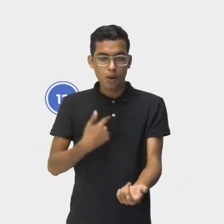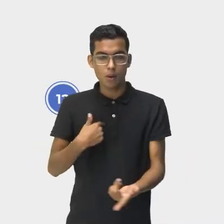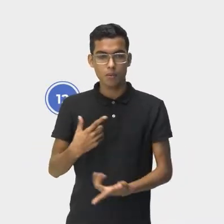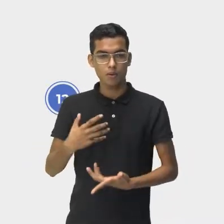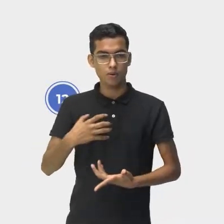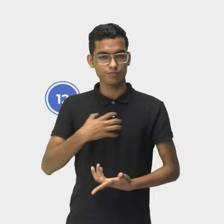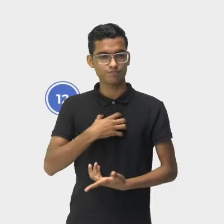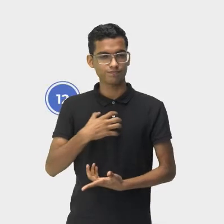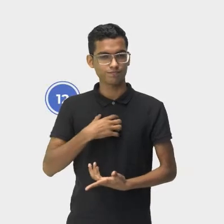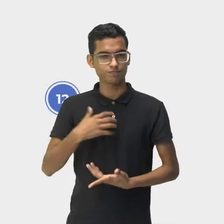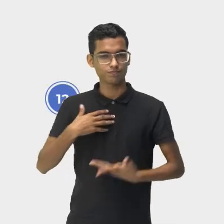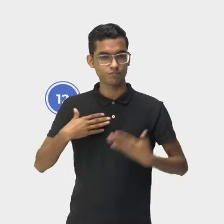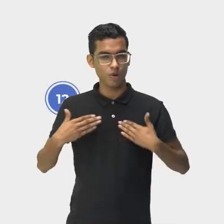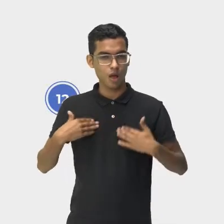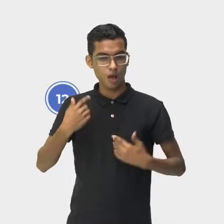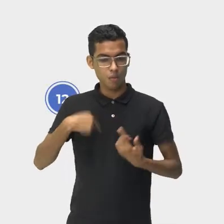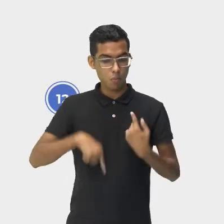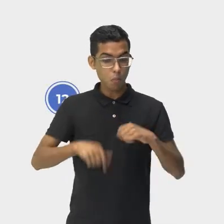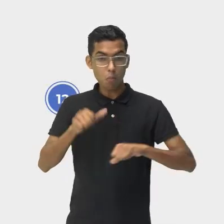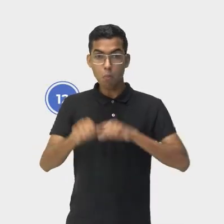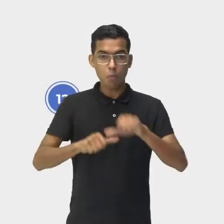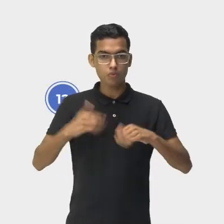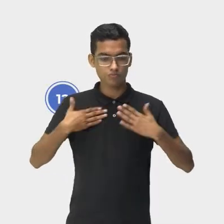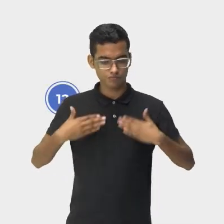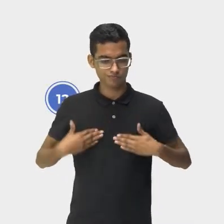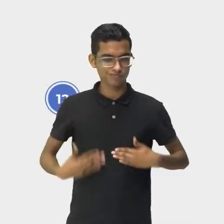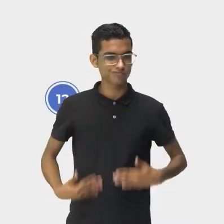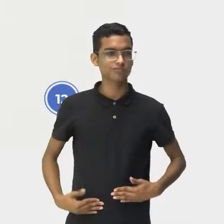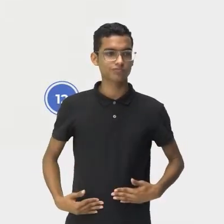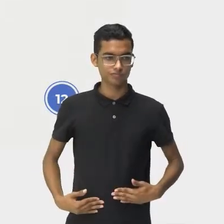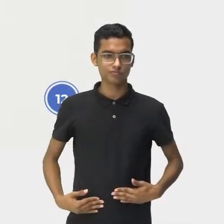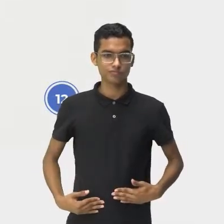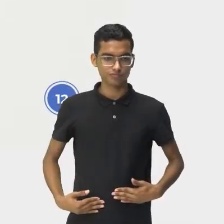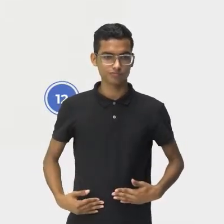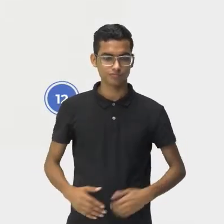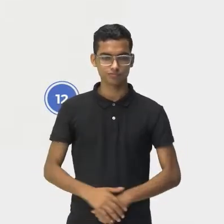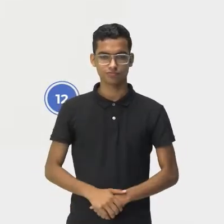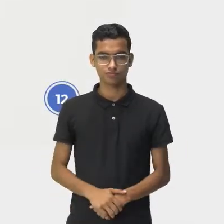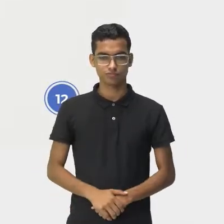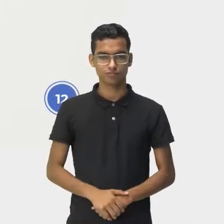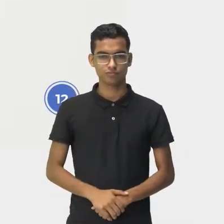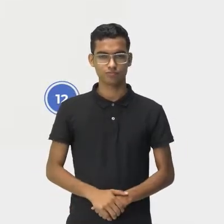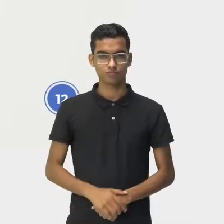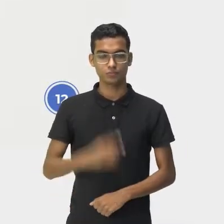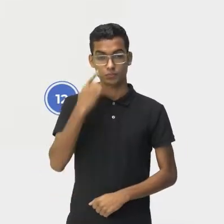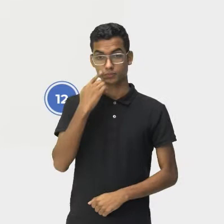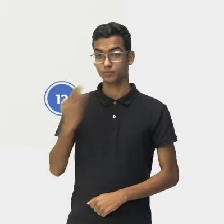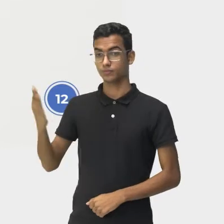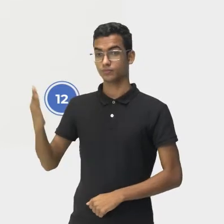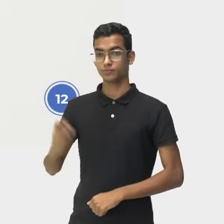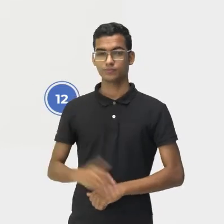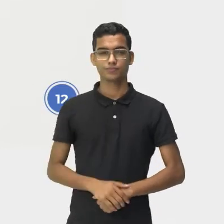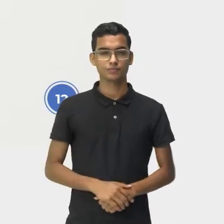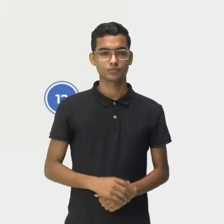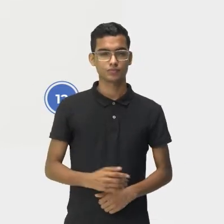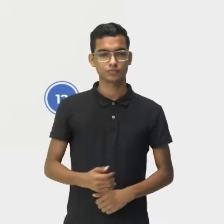como vocês vão ver aí nessa imagem. Olha só, vamos começar aqui pelos nossos